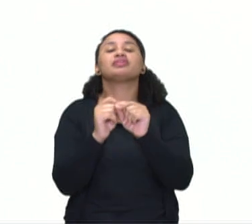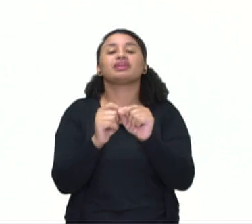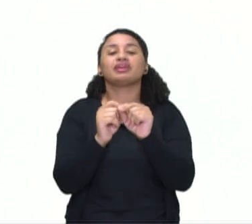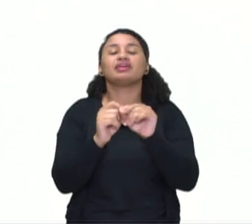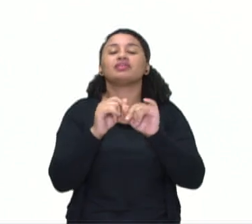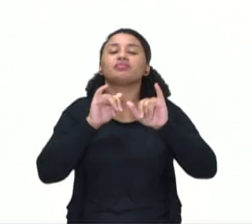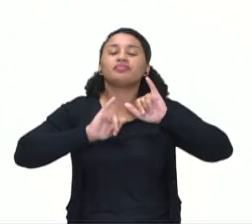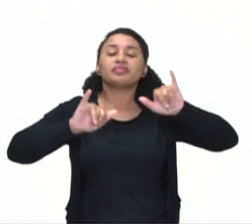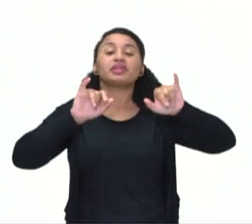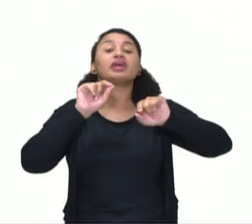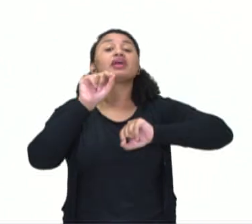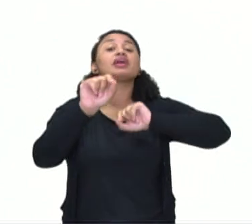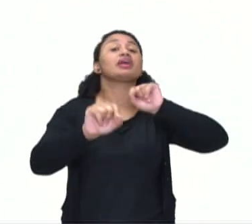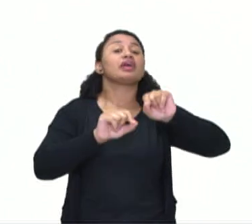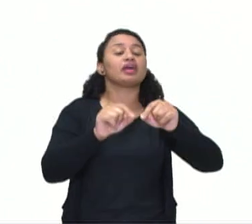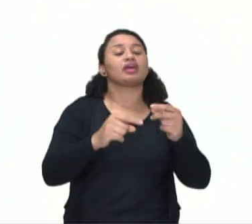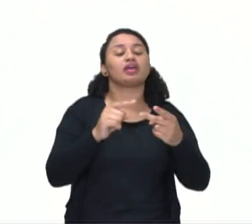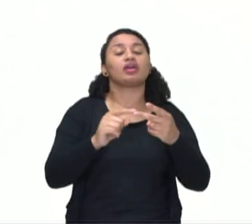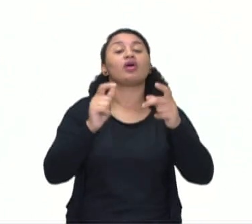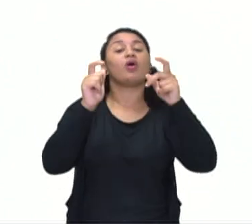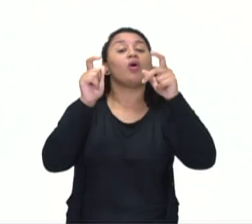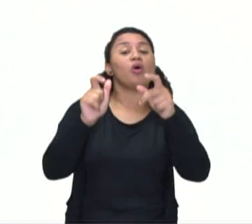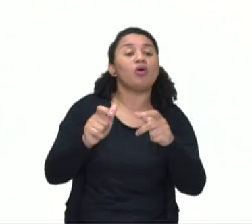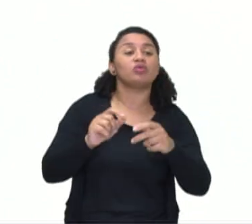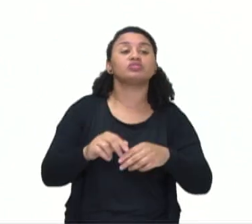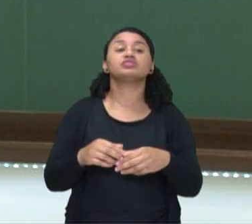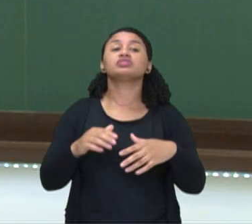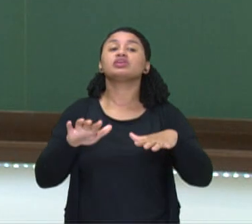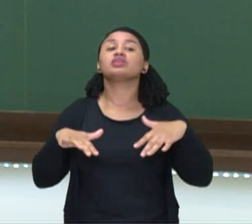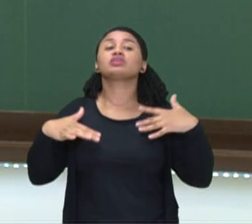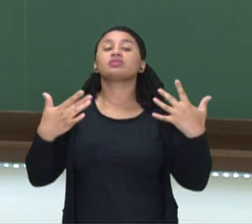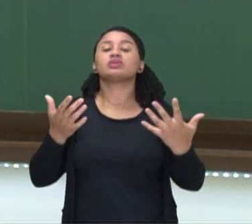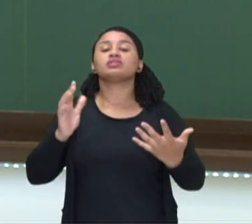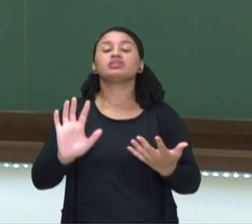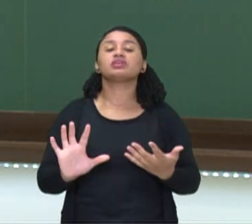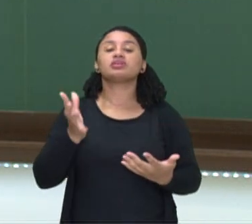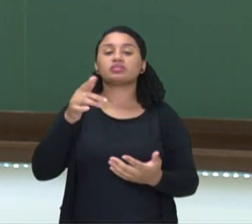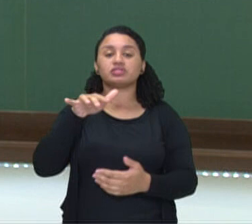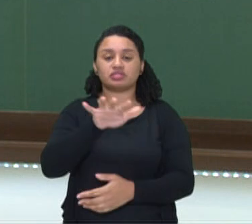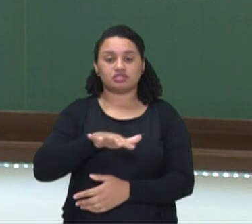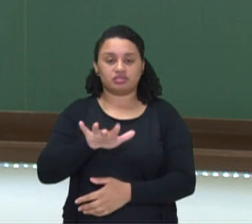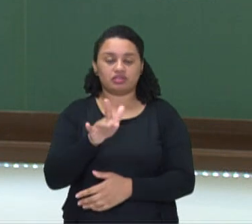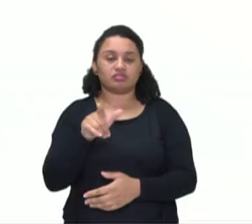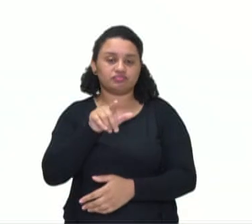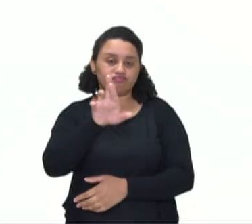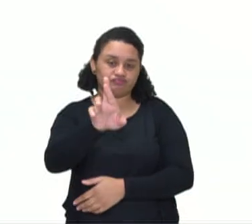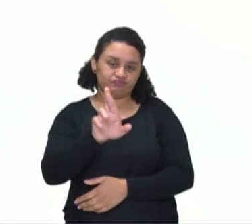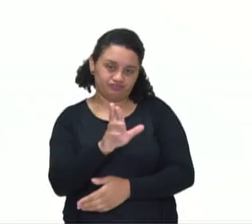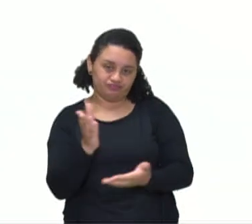está envolvido, onde e quando ocorreu o fato. Pode responder.